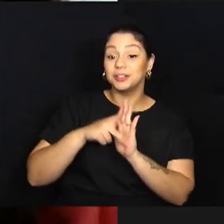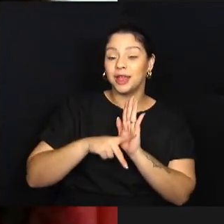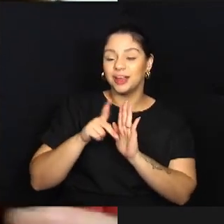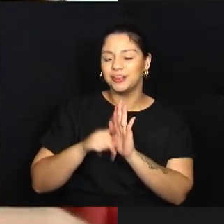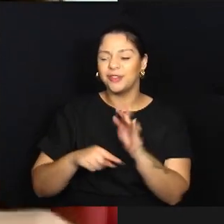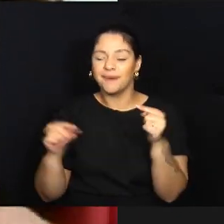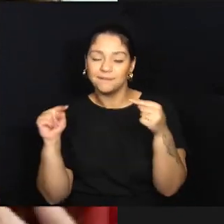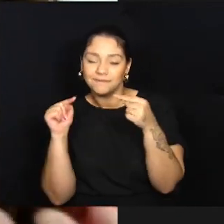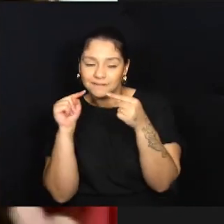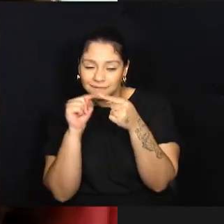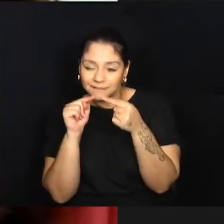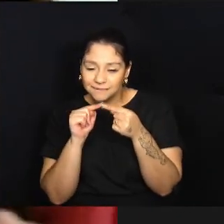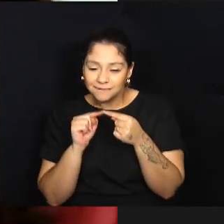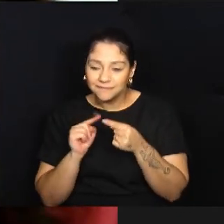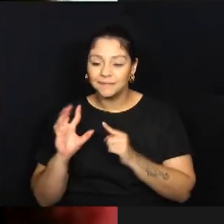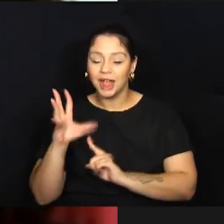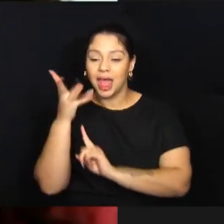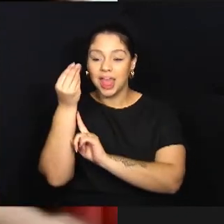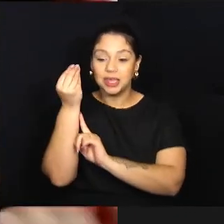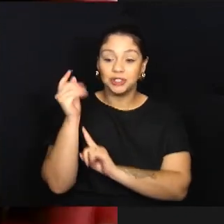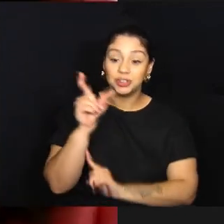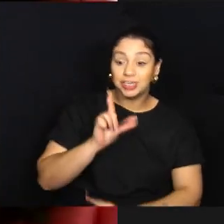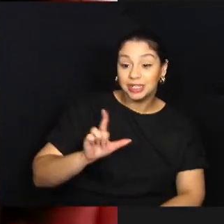pouquinho arte, literatura,